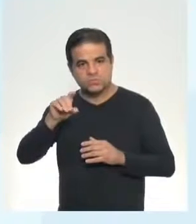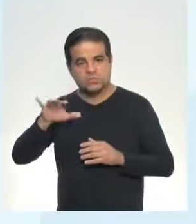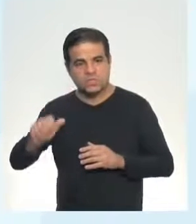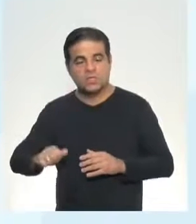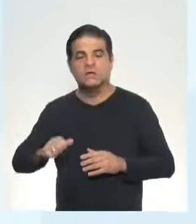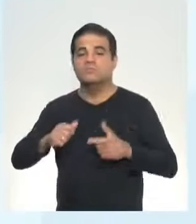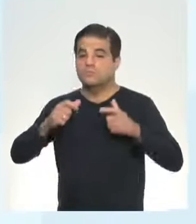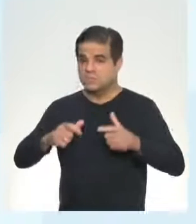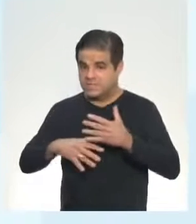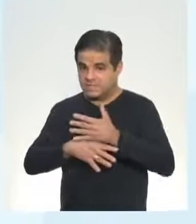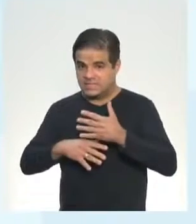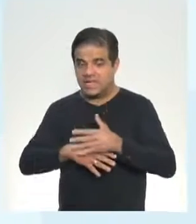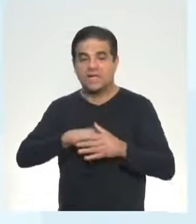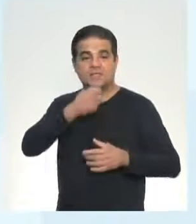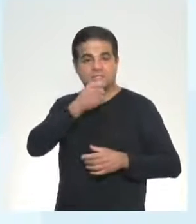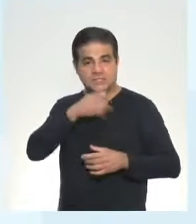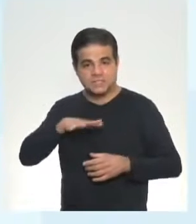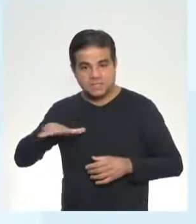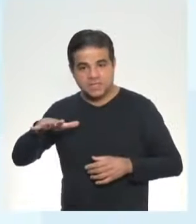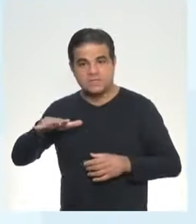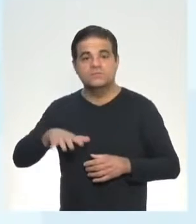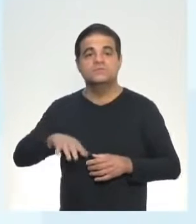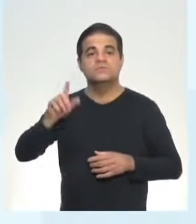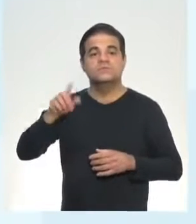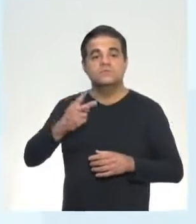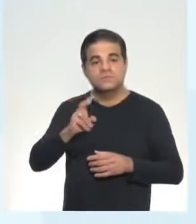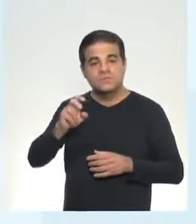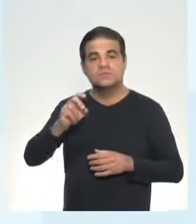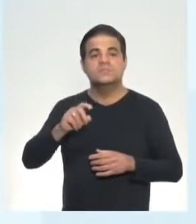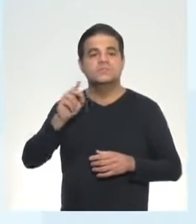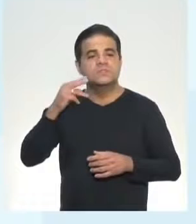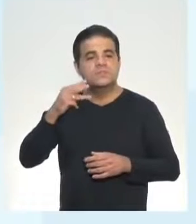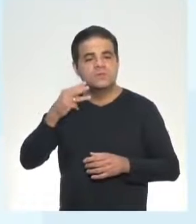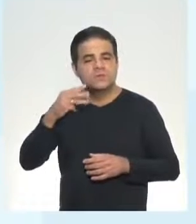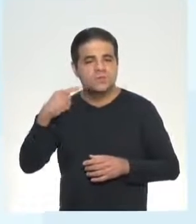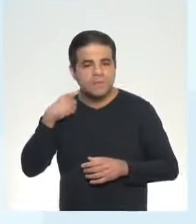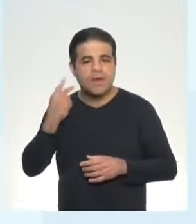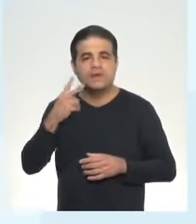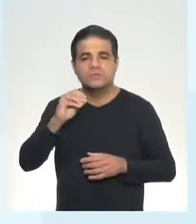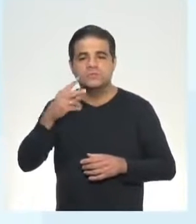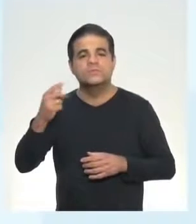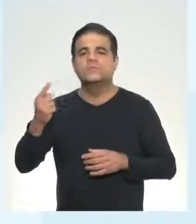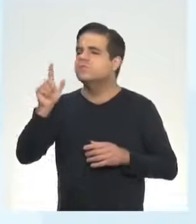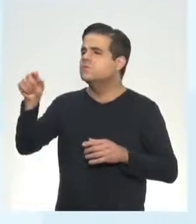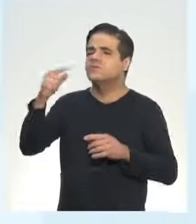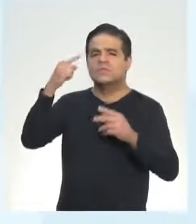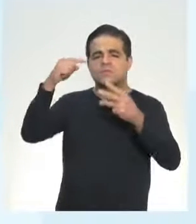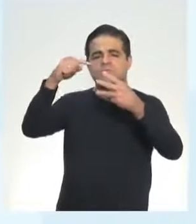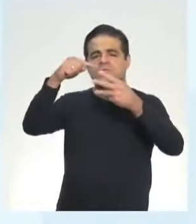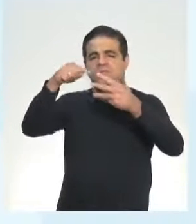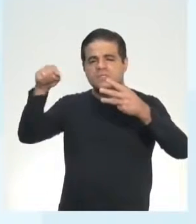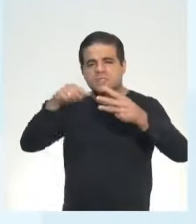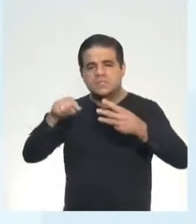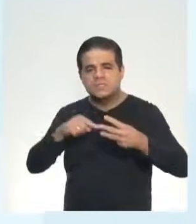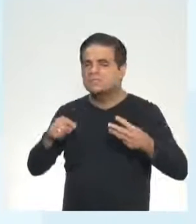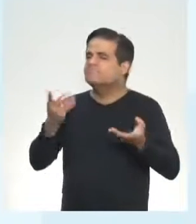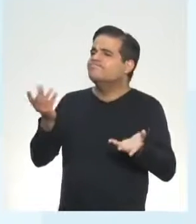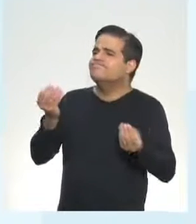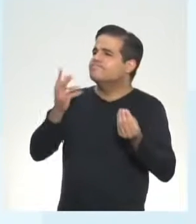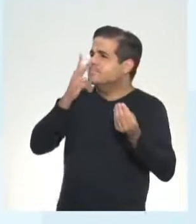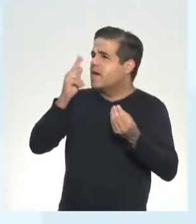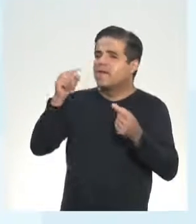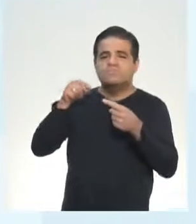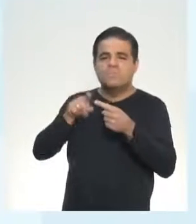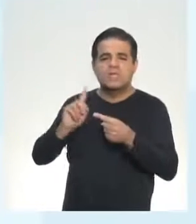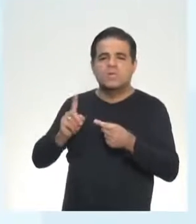2021. Isso, pausa aí, por favor. Então, observem já essas 3 primeiras linhas. O que nós temos aí que não está de acordo